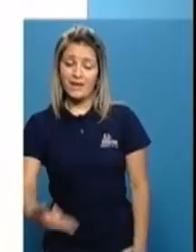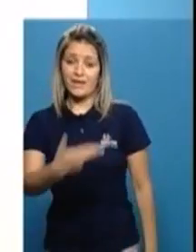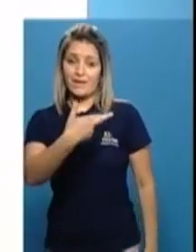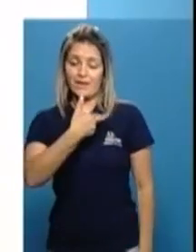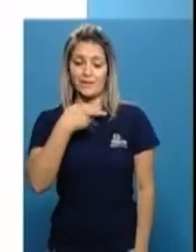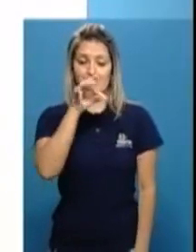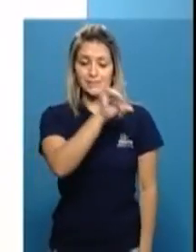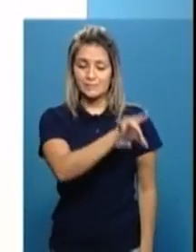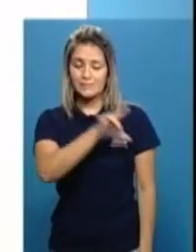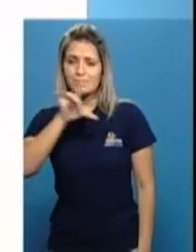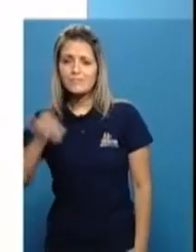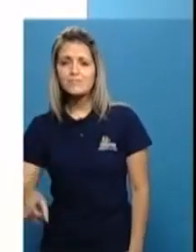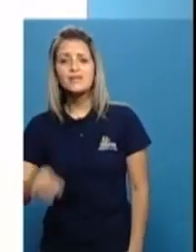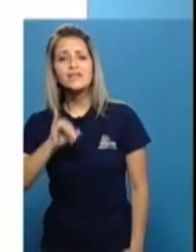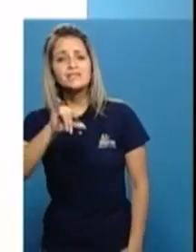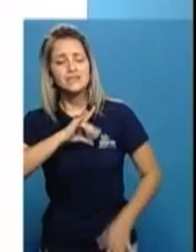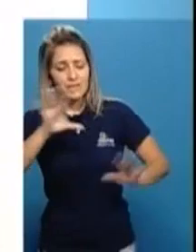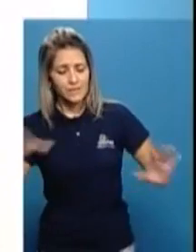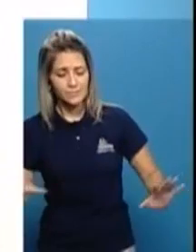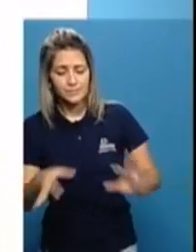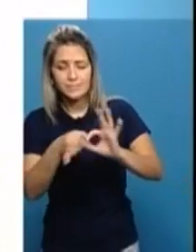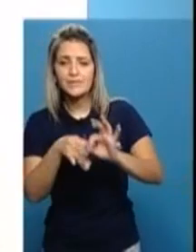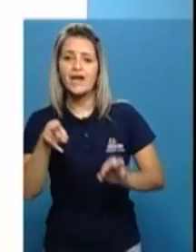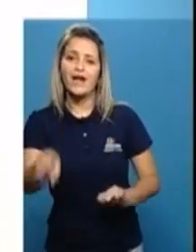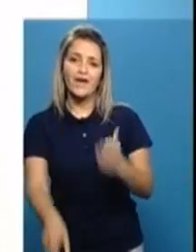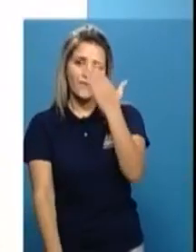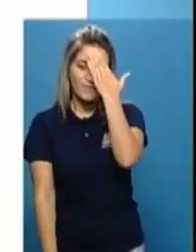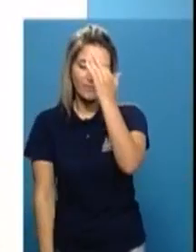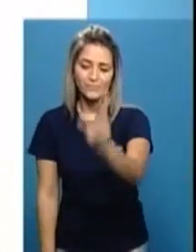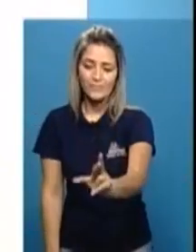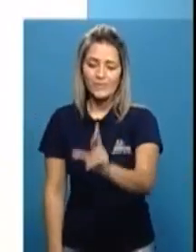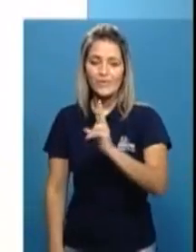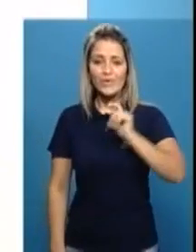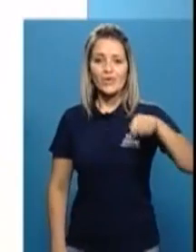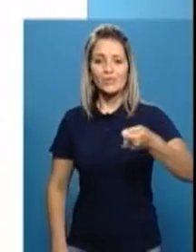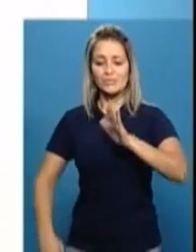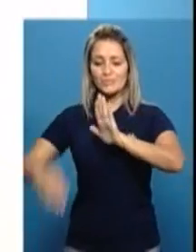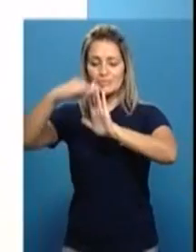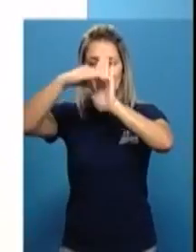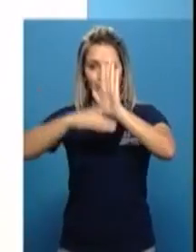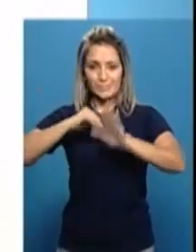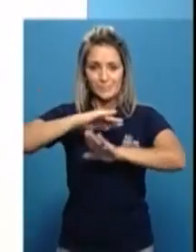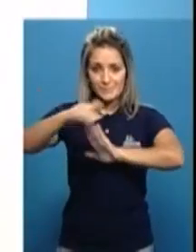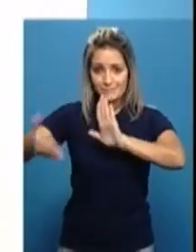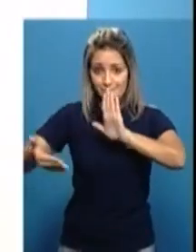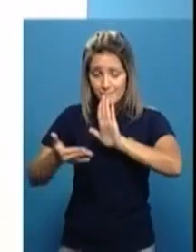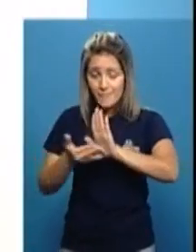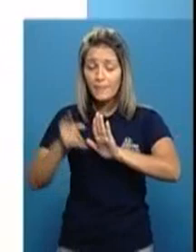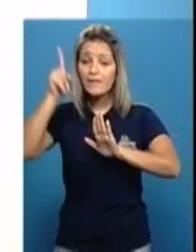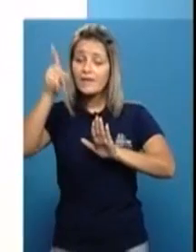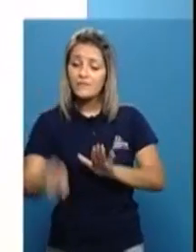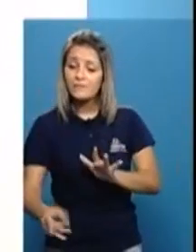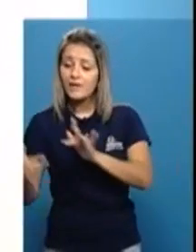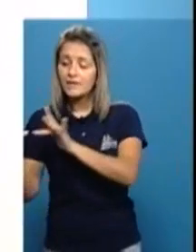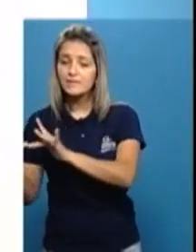responsabilidade. Essa ação é que vai determinar o resultado do sistema como um todo. Ele vai interagir com